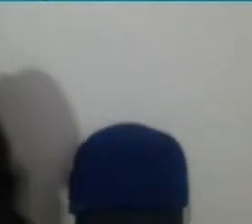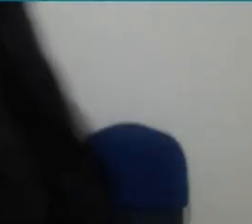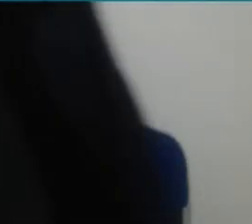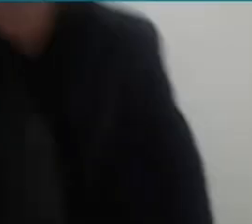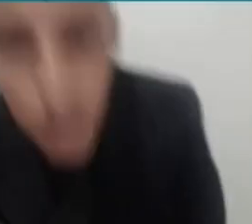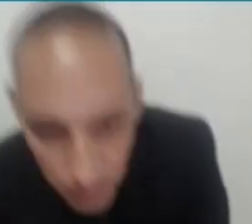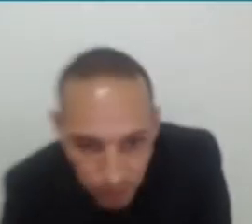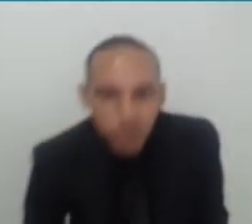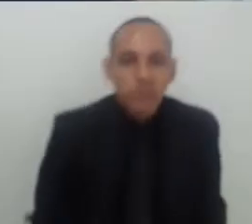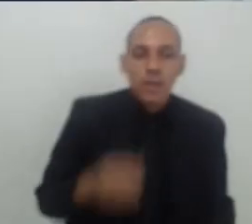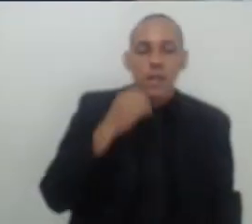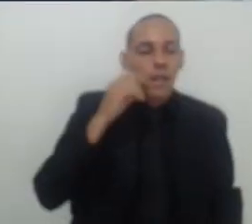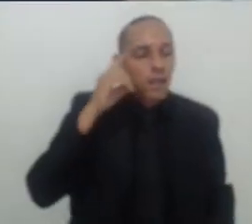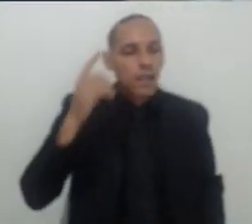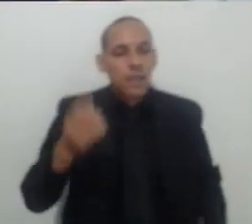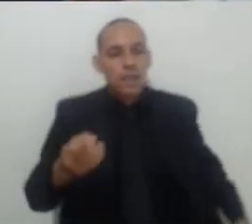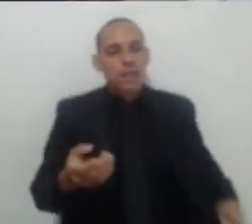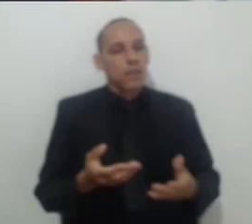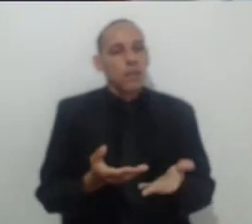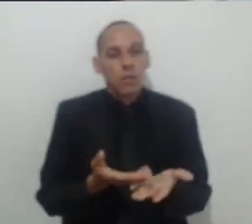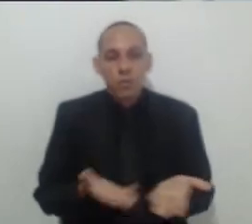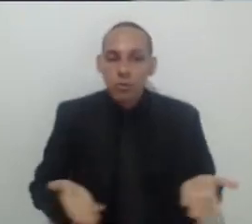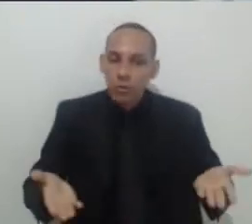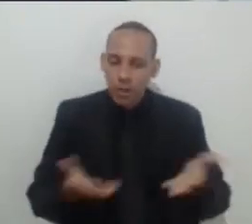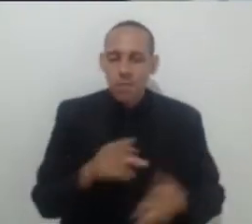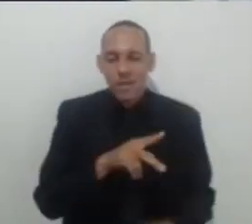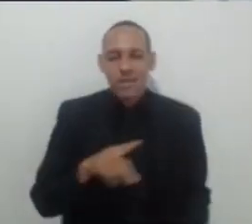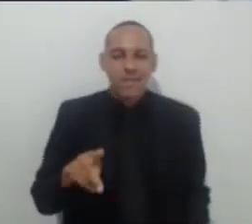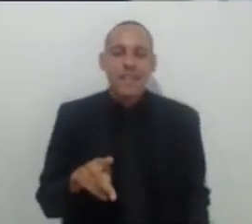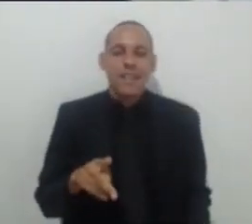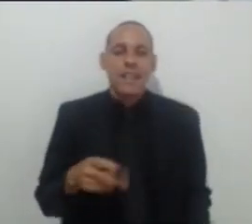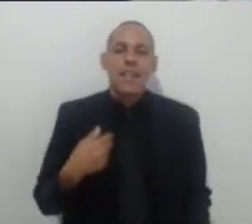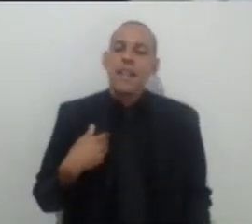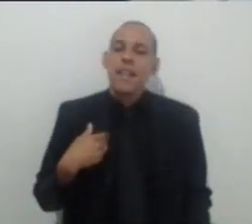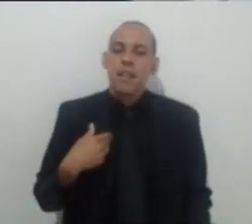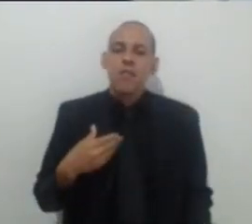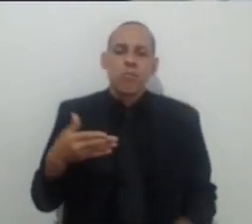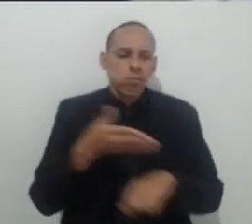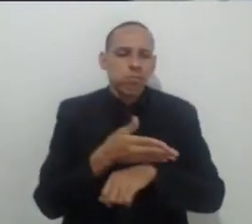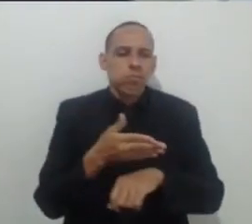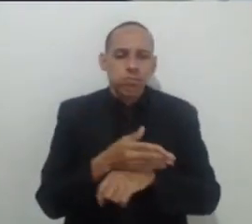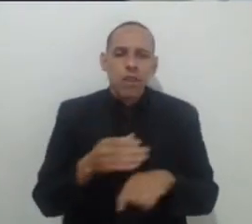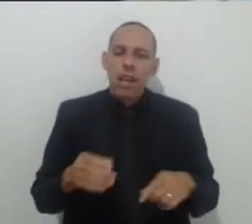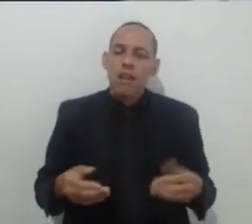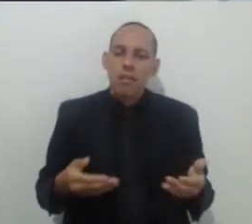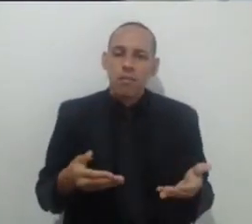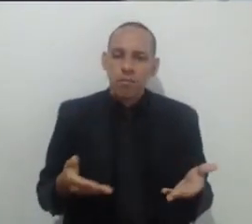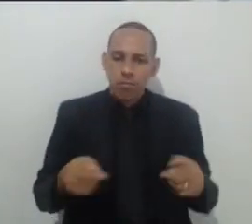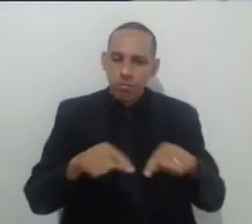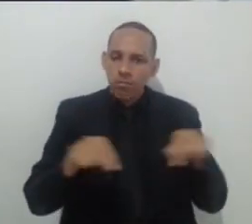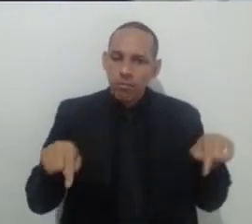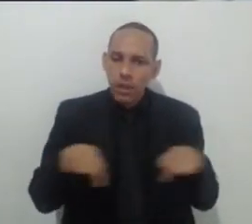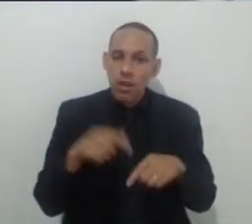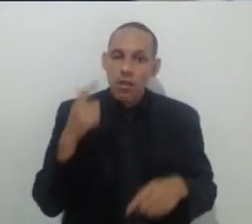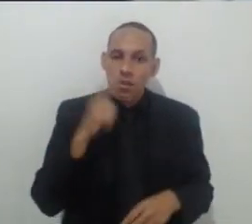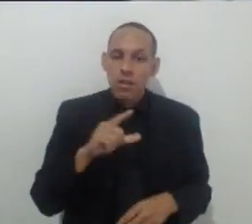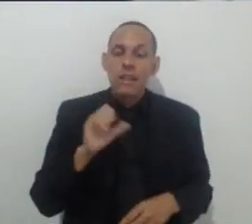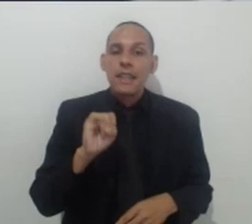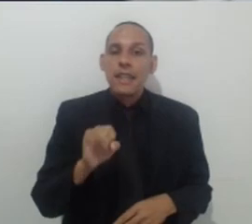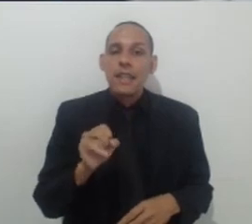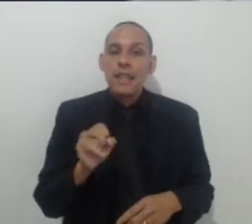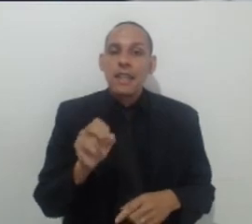presidente em exercício. Estou conseguindo entrar na sala. Se tiver algum processo meu com defesa oral, já estou pronto